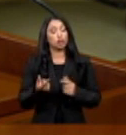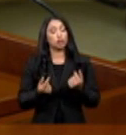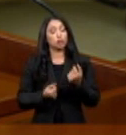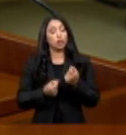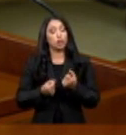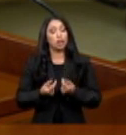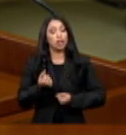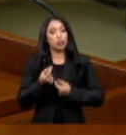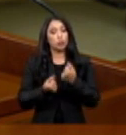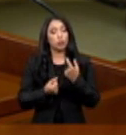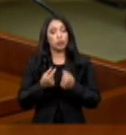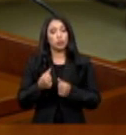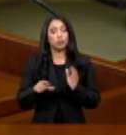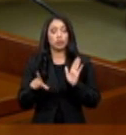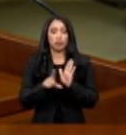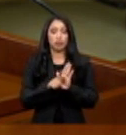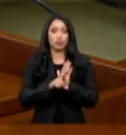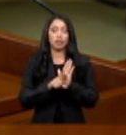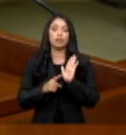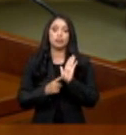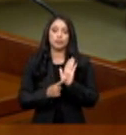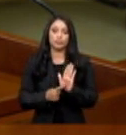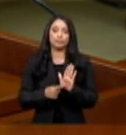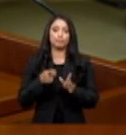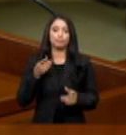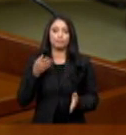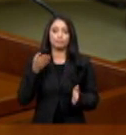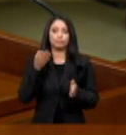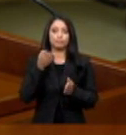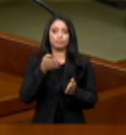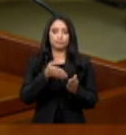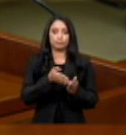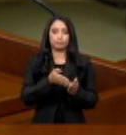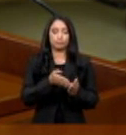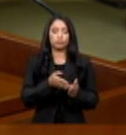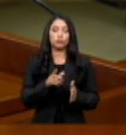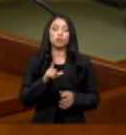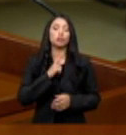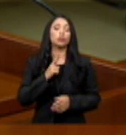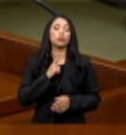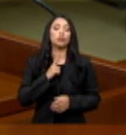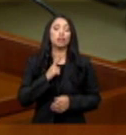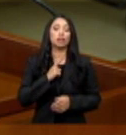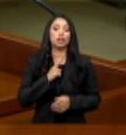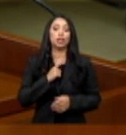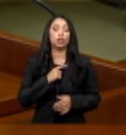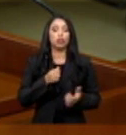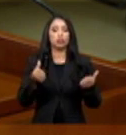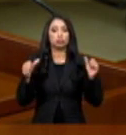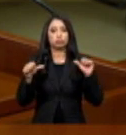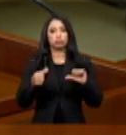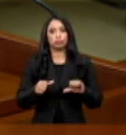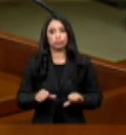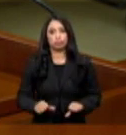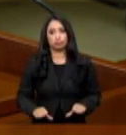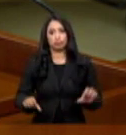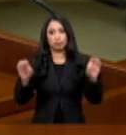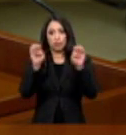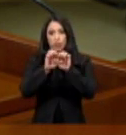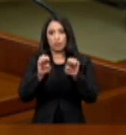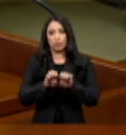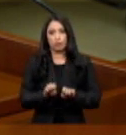13.448 procura endereçar. Ela procura endereçar o nosso déficit imenso de infraestrutura.